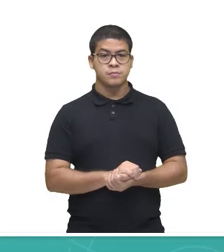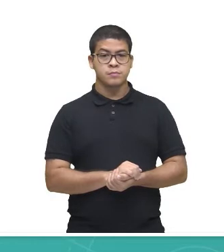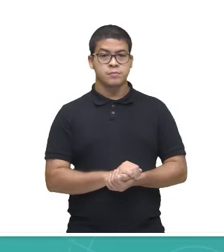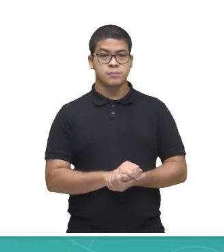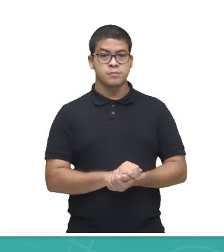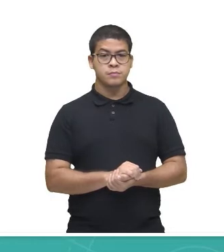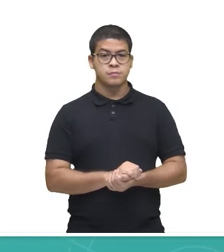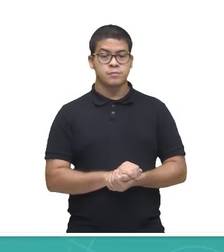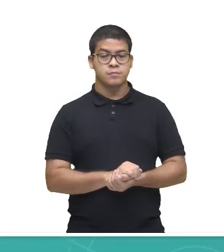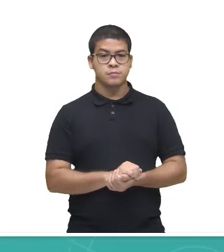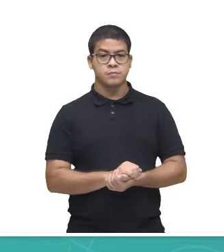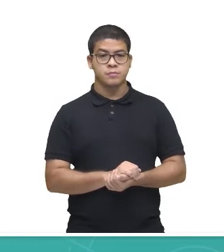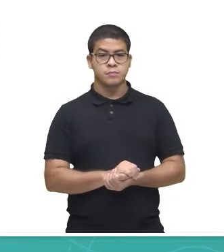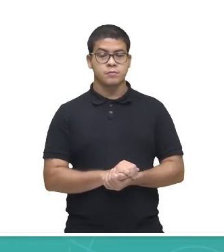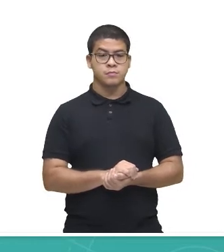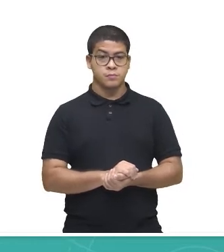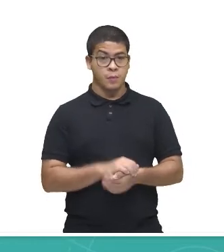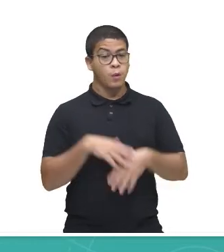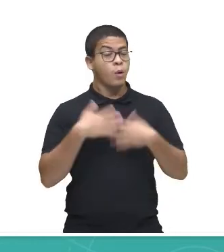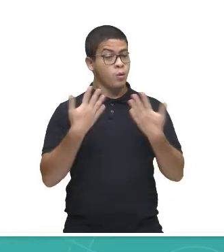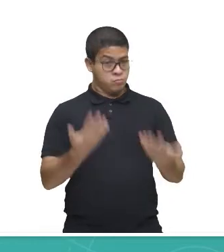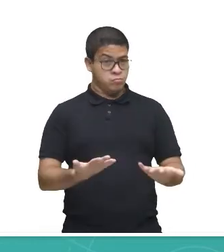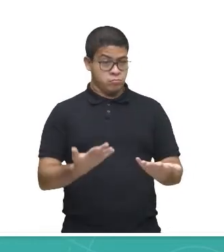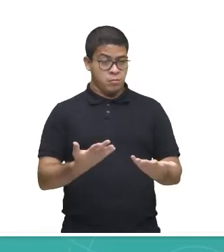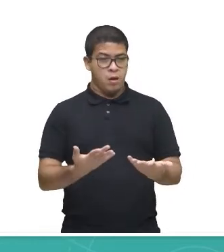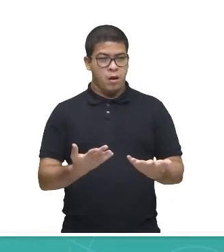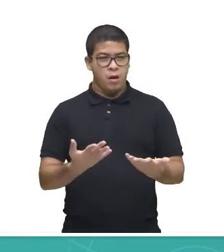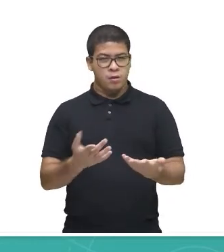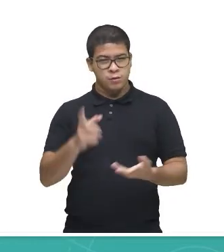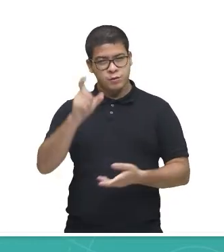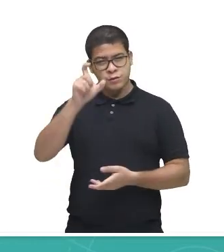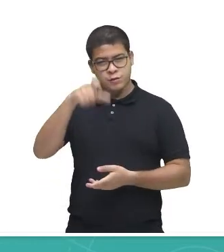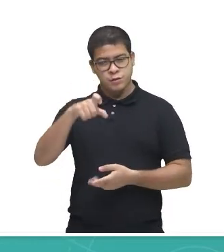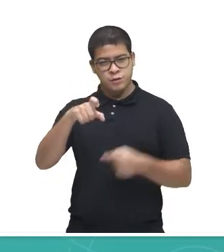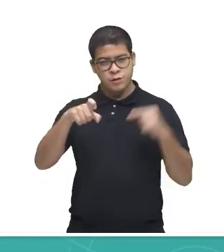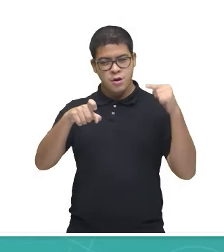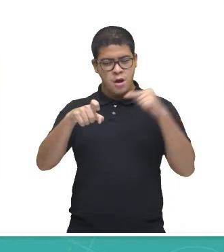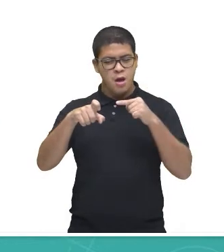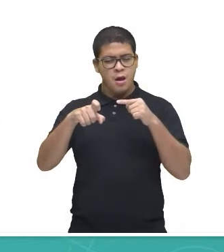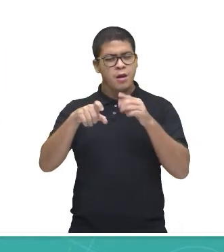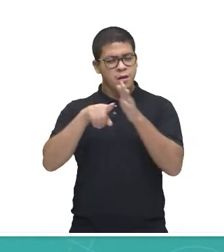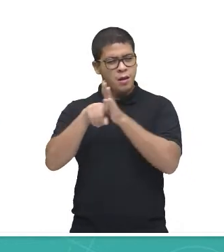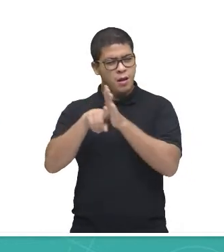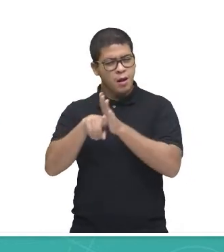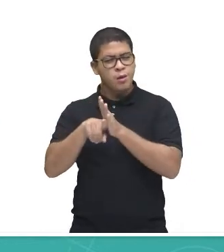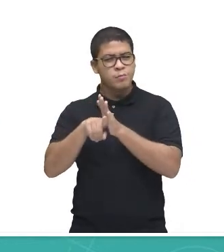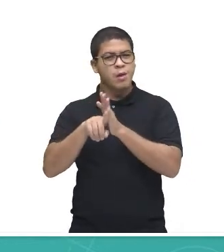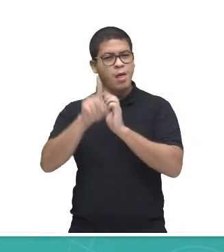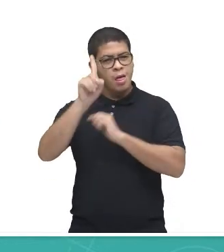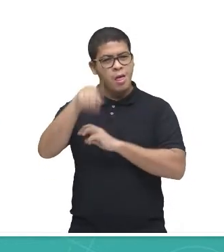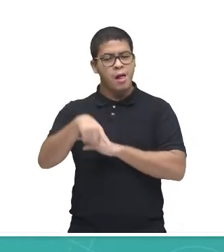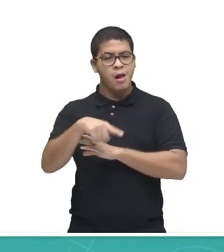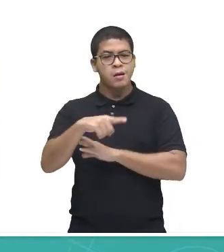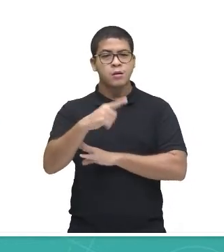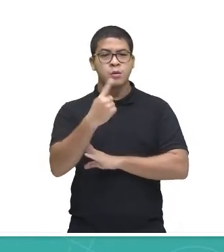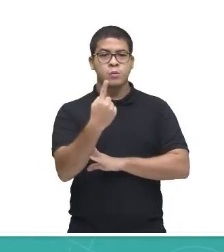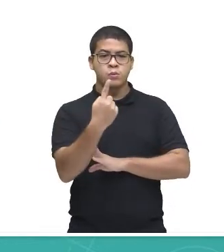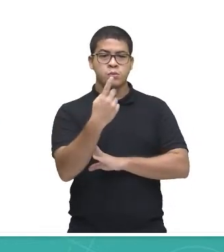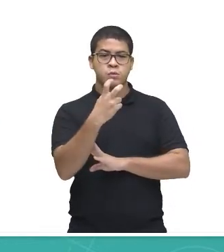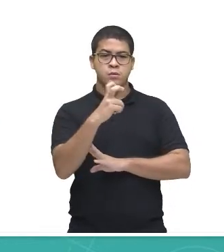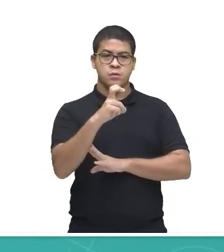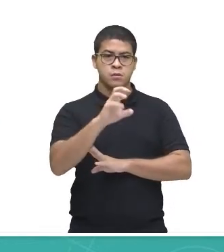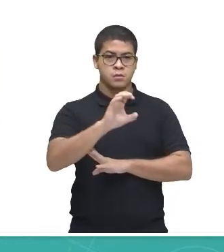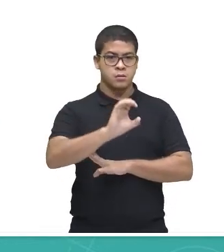150 graus. Ou seja, o valor do ângulo X que estamos procurando equivale a